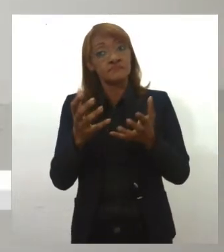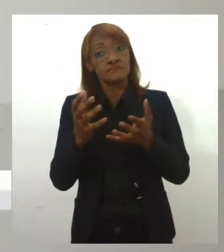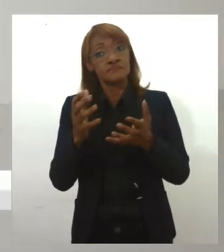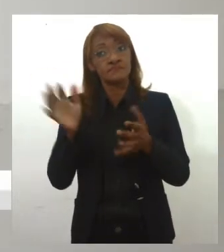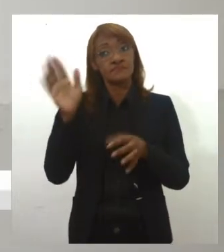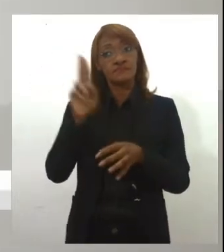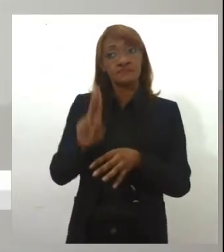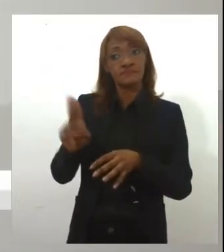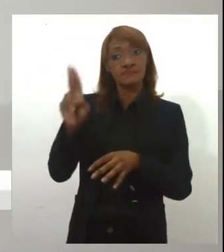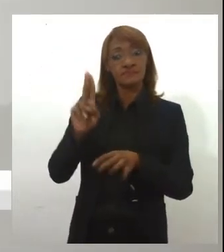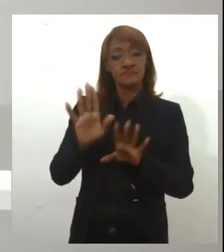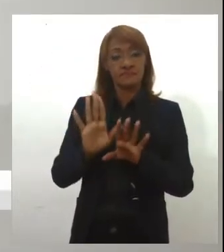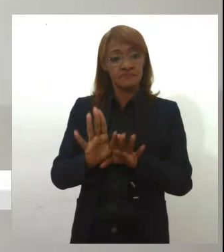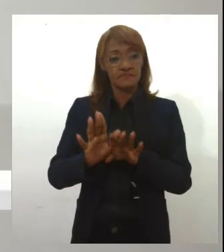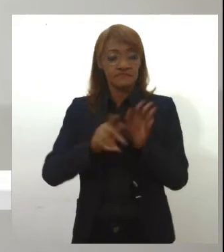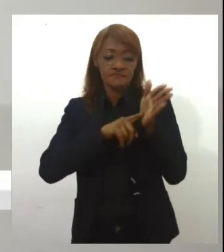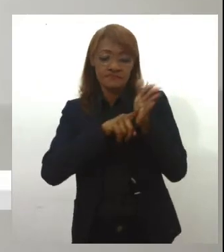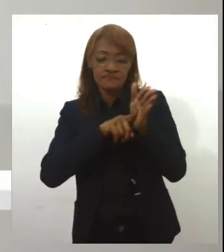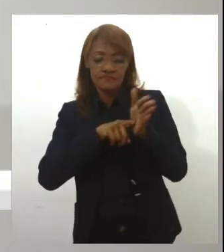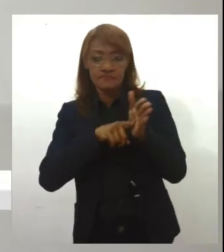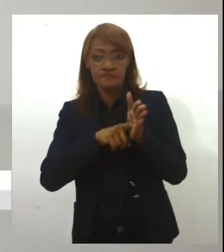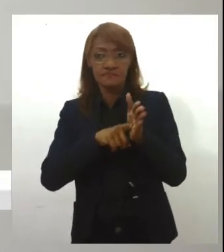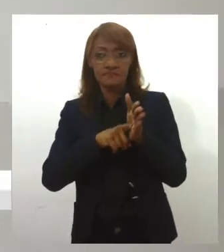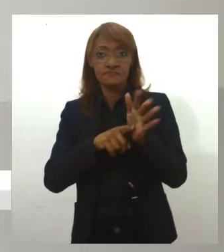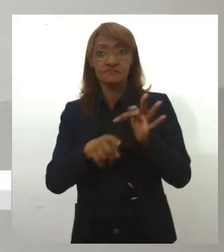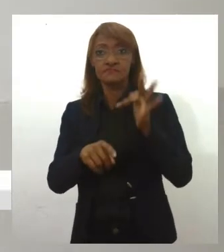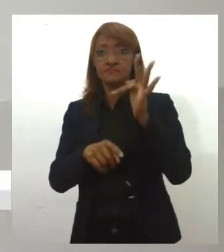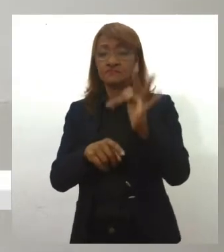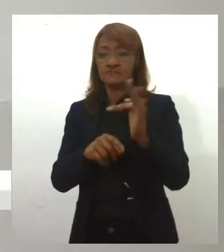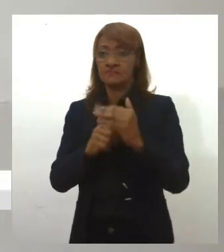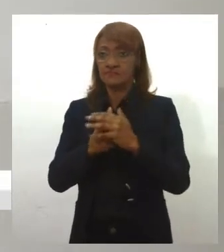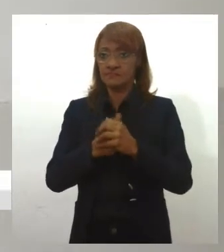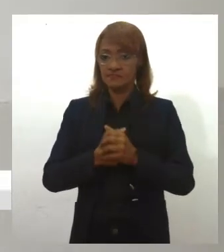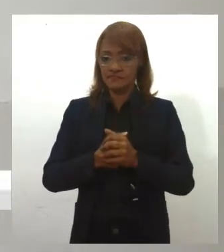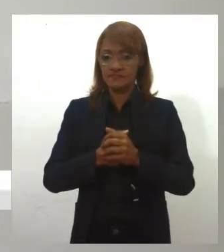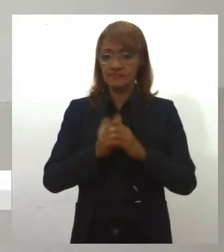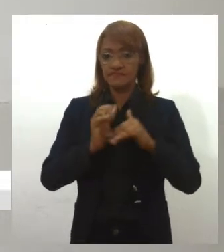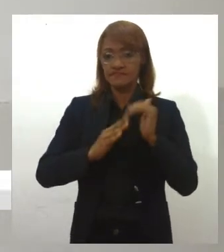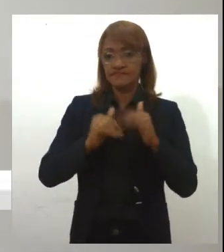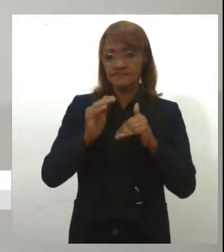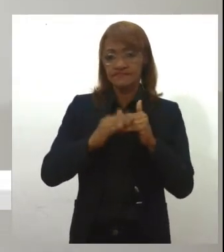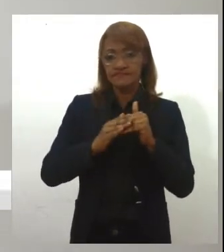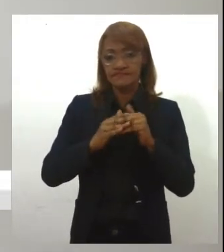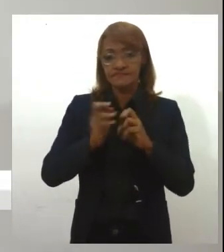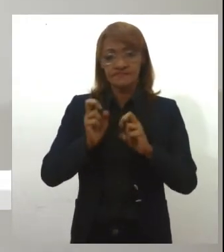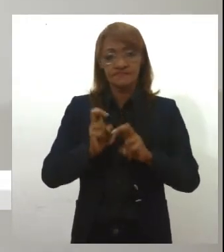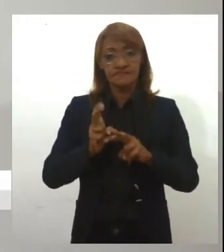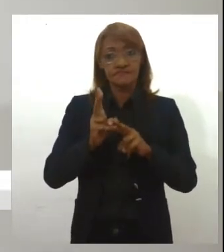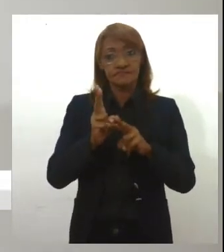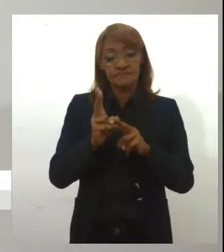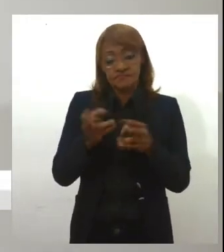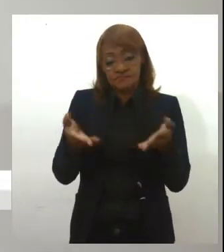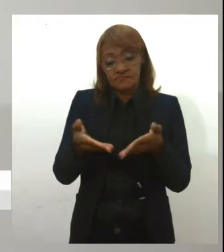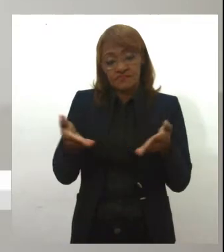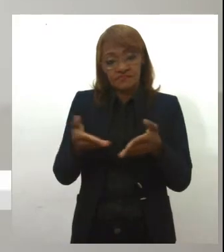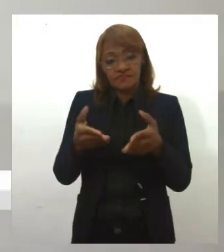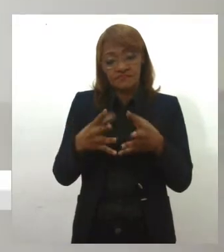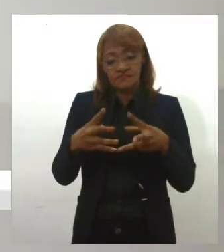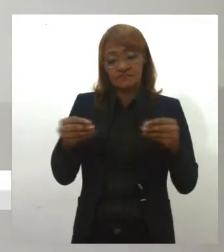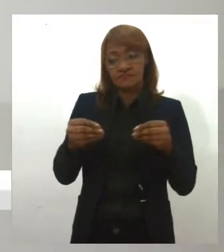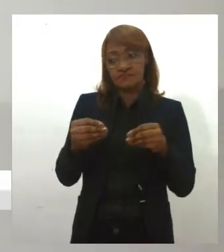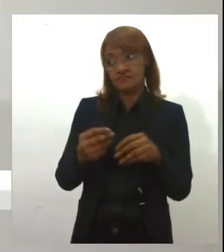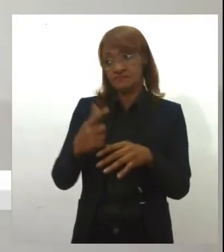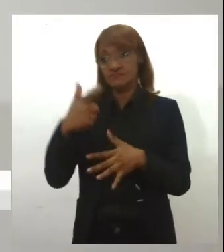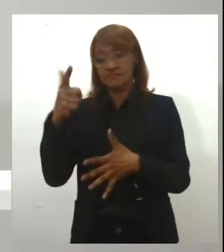isso, eu sempre pesquisei sobre as profissões do futuro, porque tem profissões que estão sendo extinguidas, e tem outras que